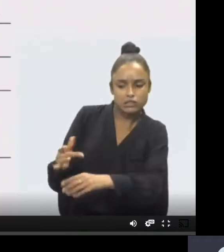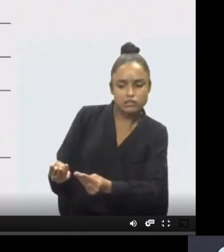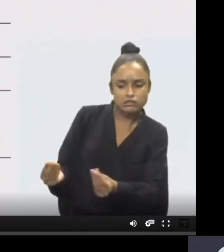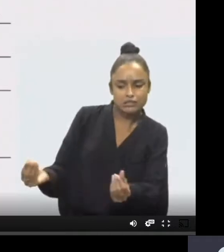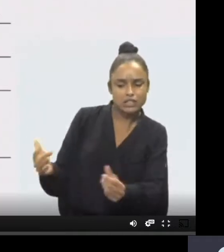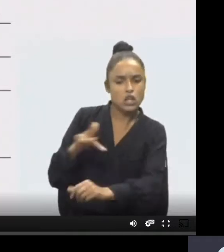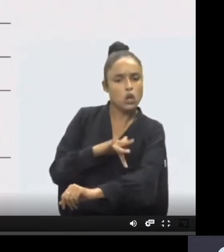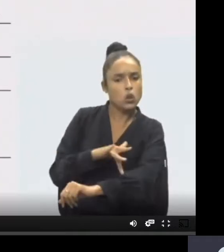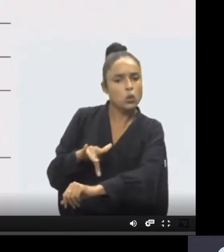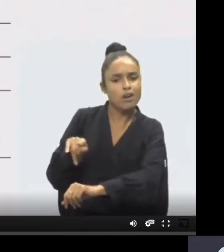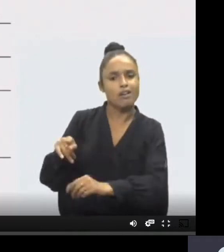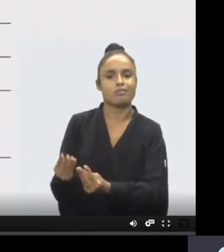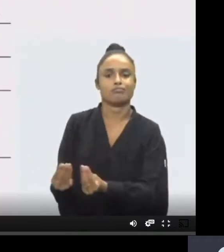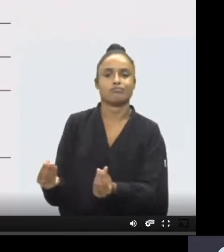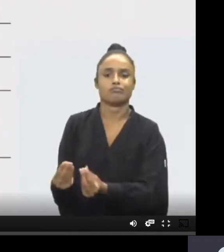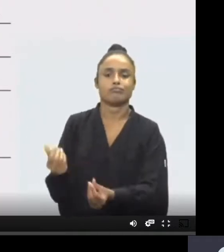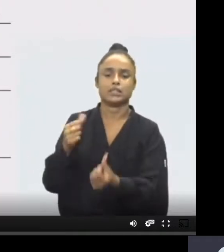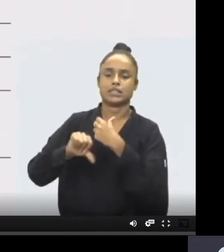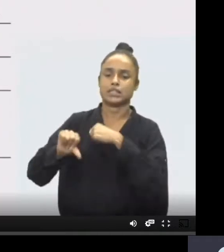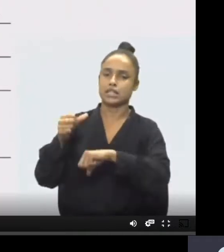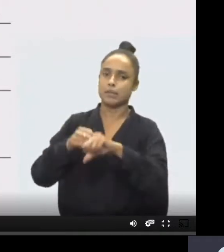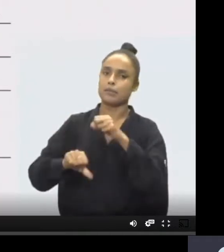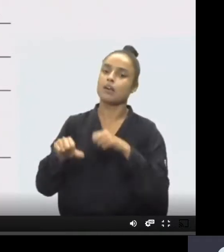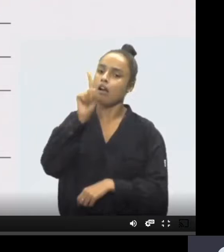Nessa aula prática nós temos alguns materiais que serão